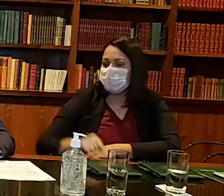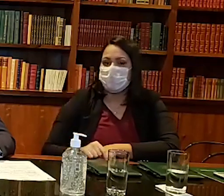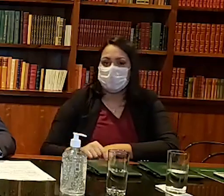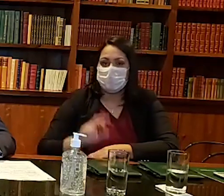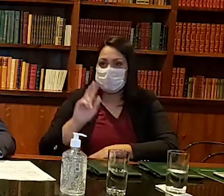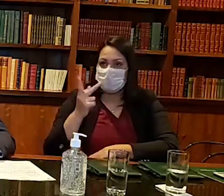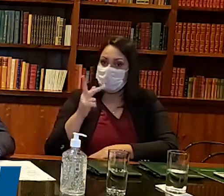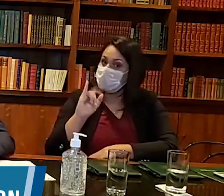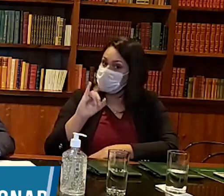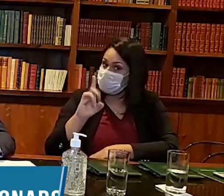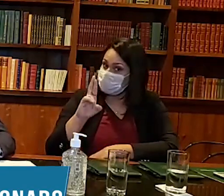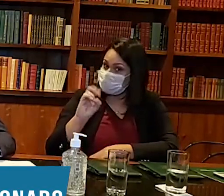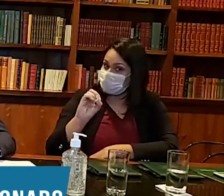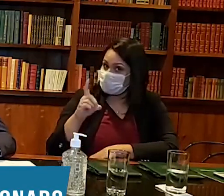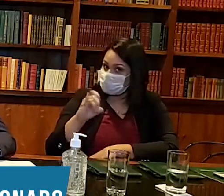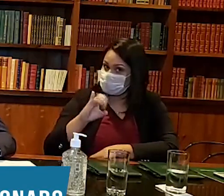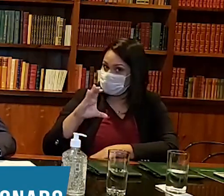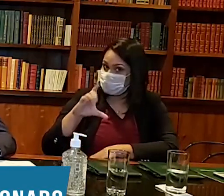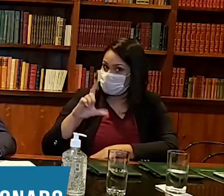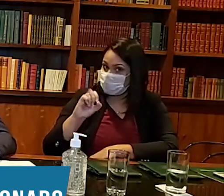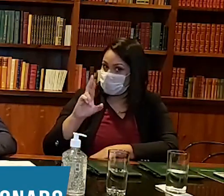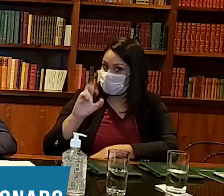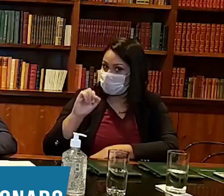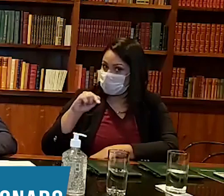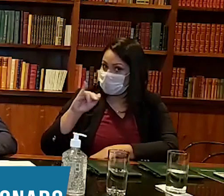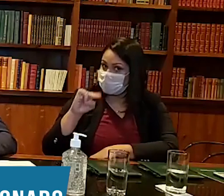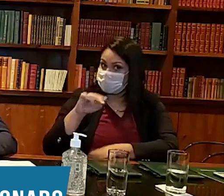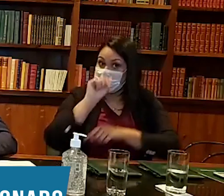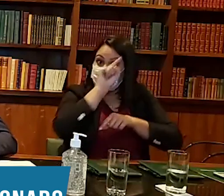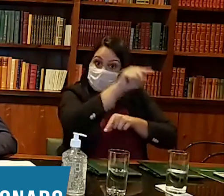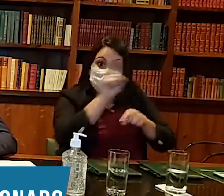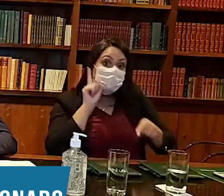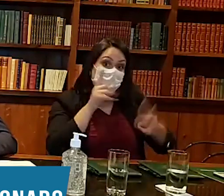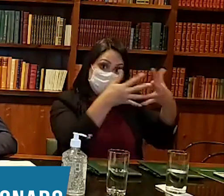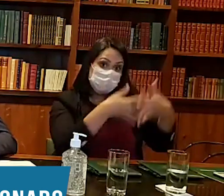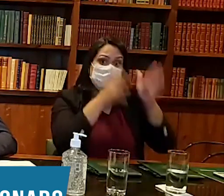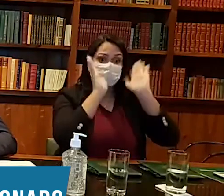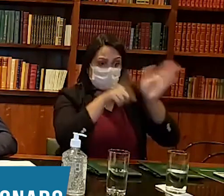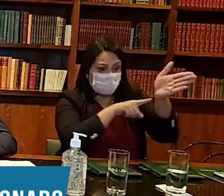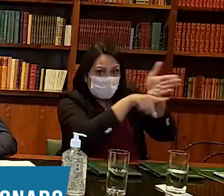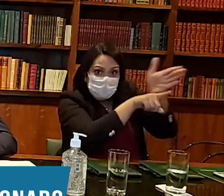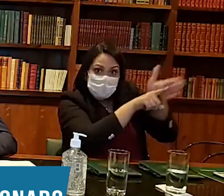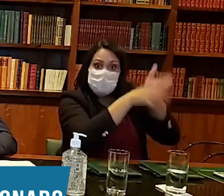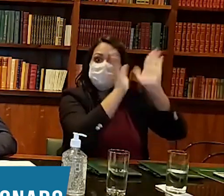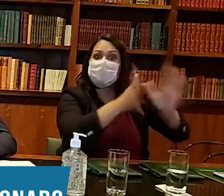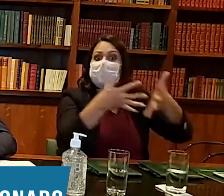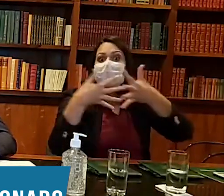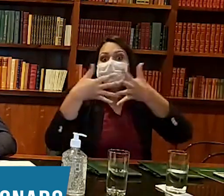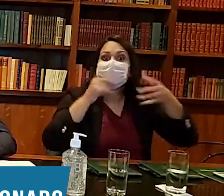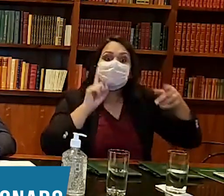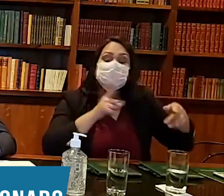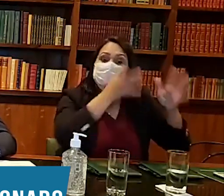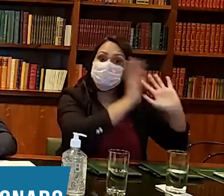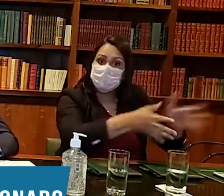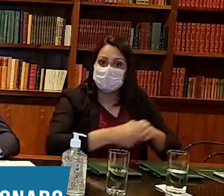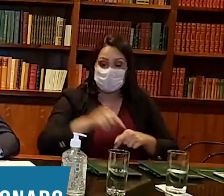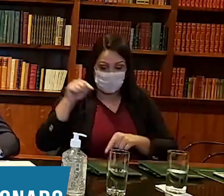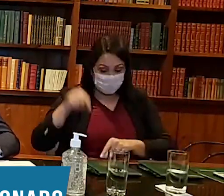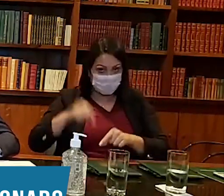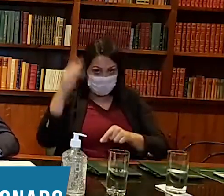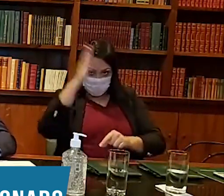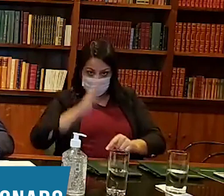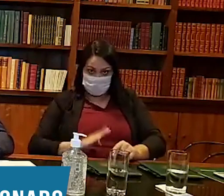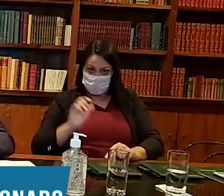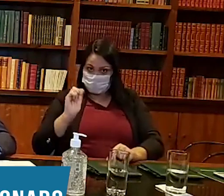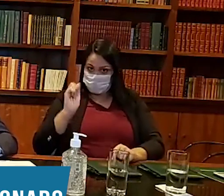hidroxicloroquina. Nós, aqui no Brasil, o governo via Anvisa ter acompanhado essas questões no